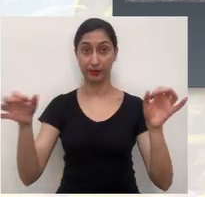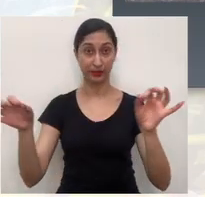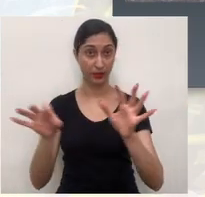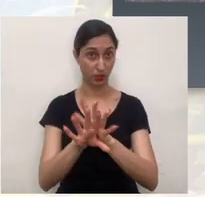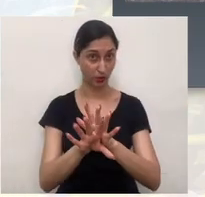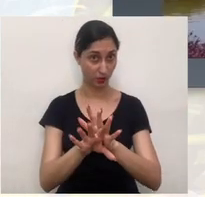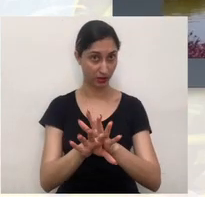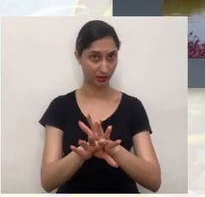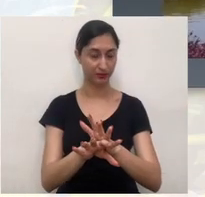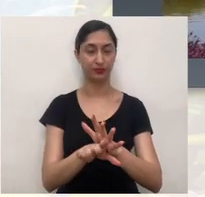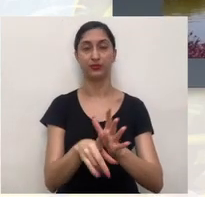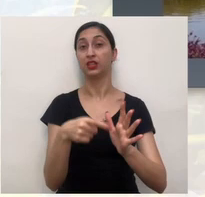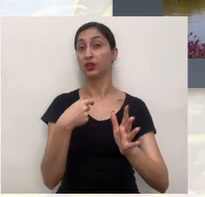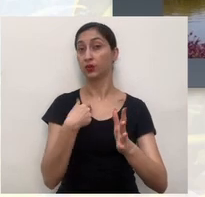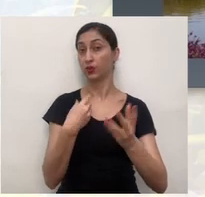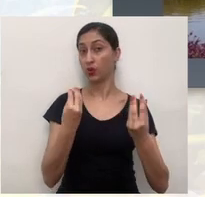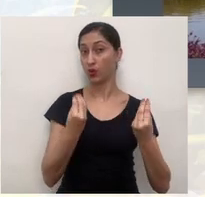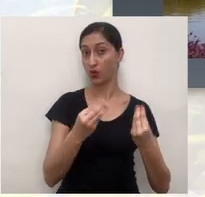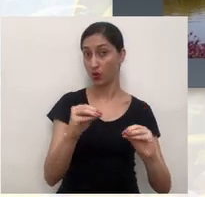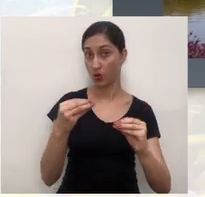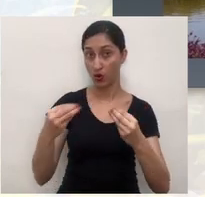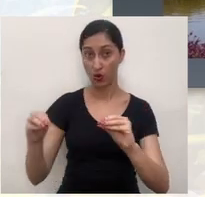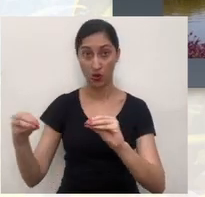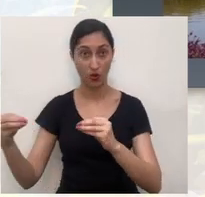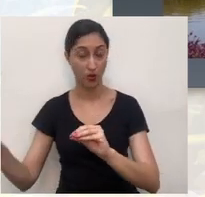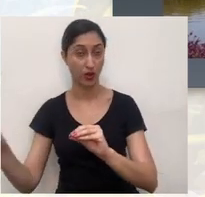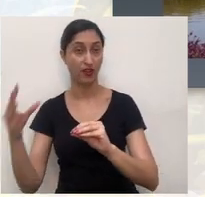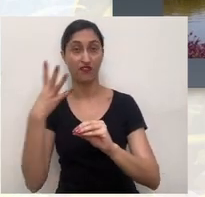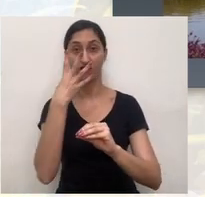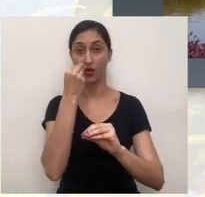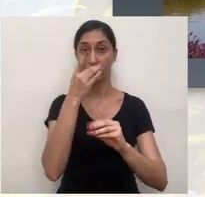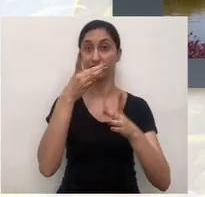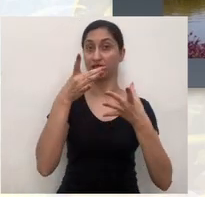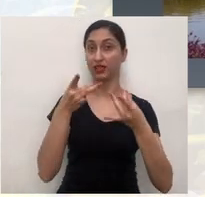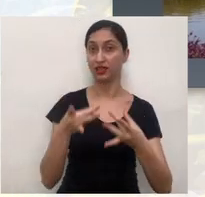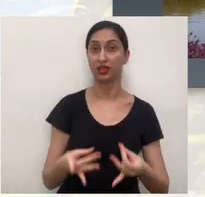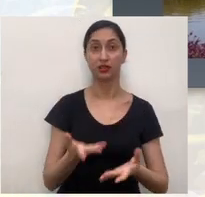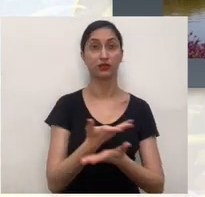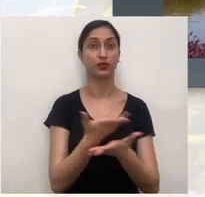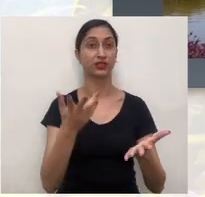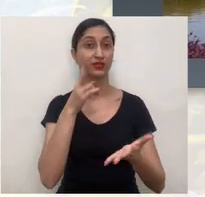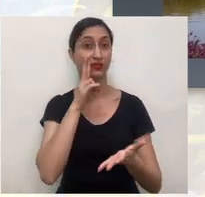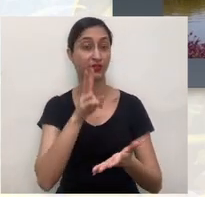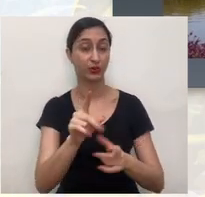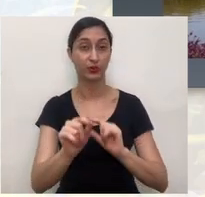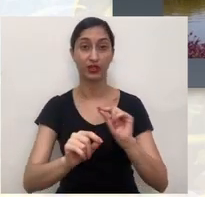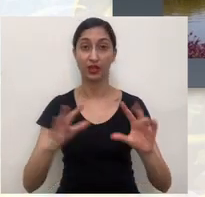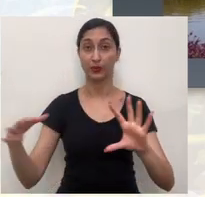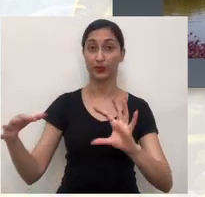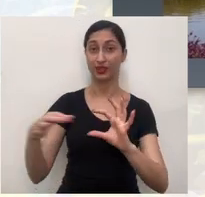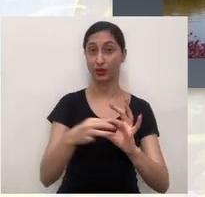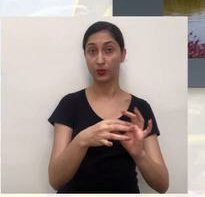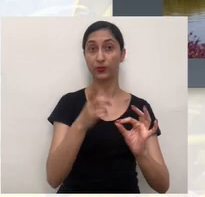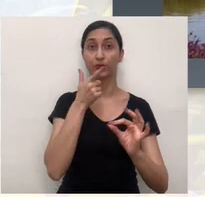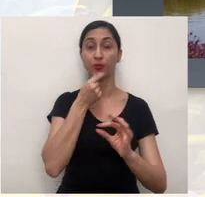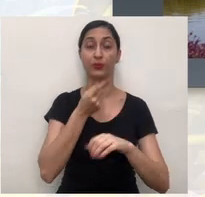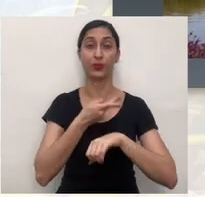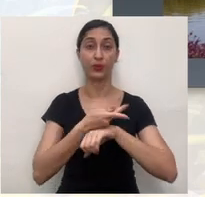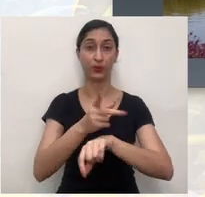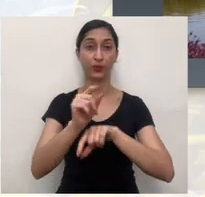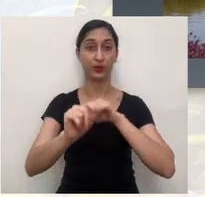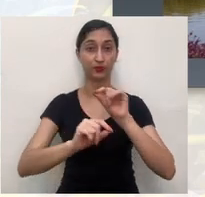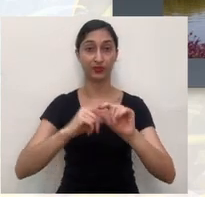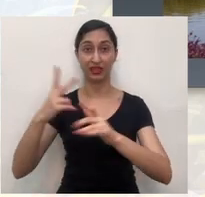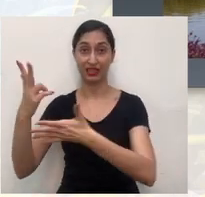eu incluí algumas fotos de detalhes para vocês verem essa conexão que ele busca entre